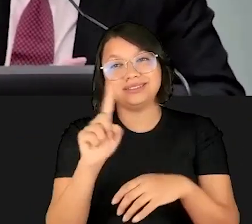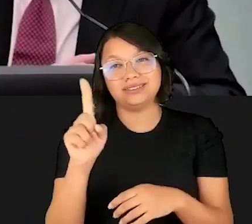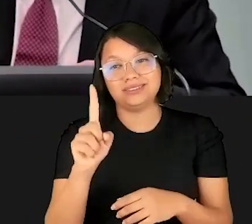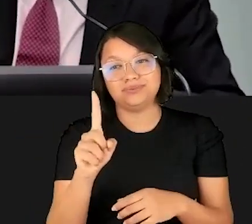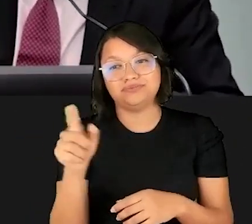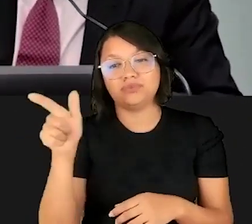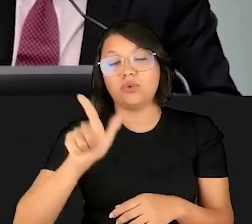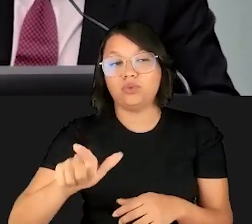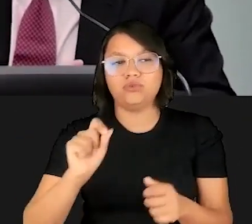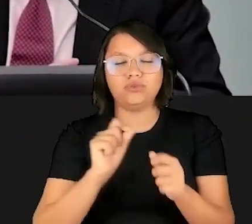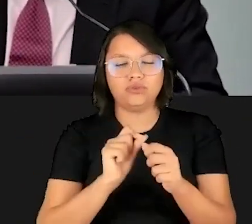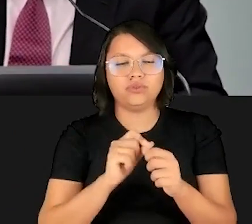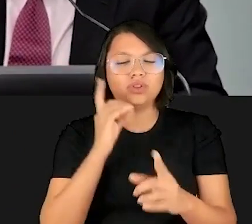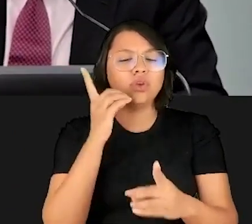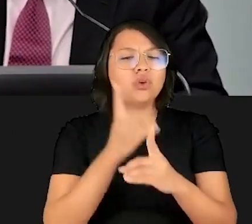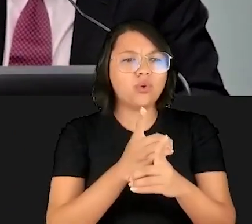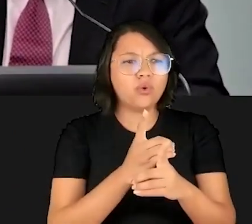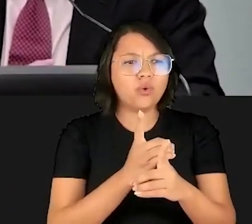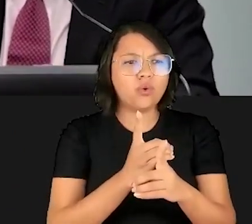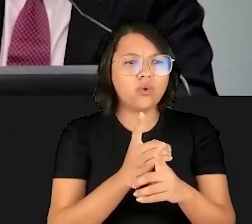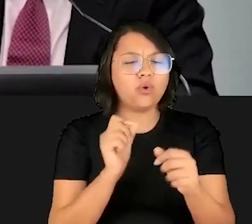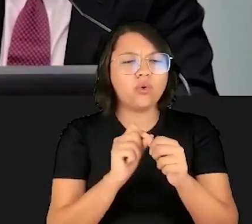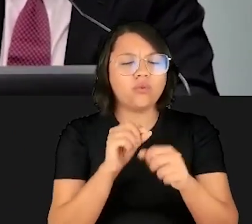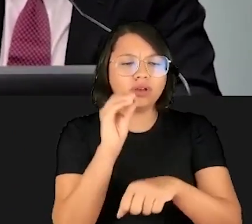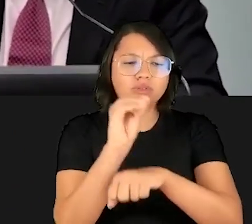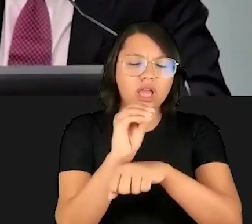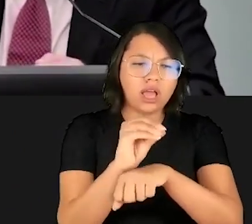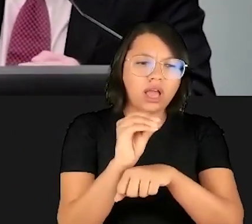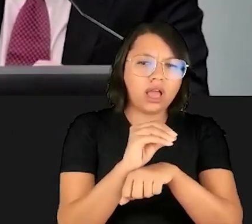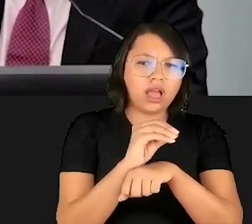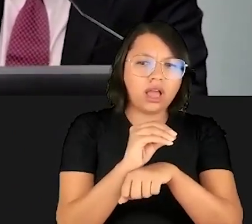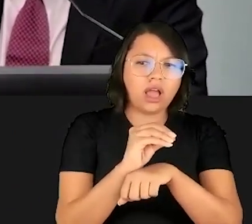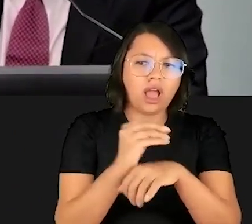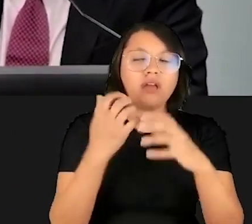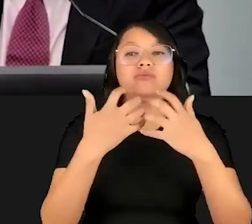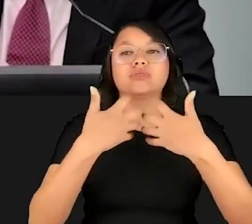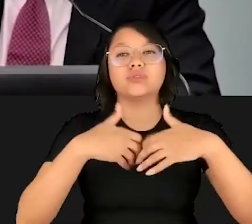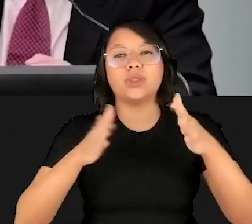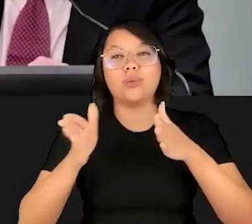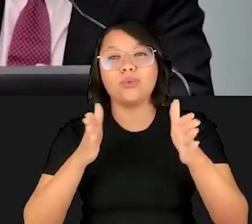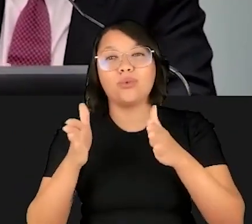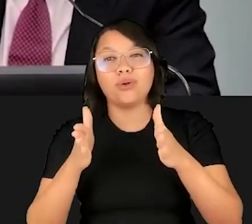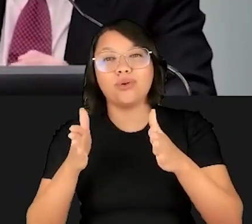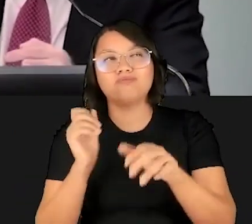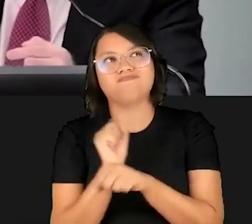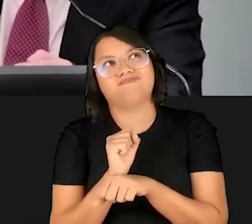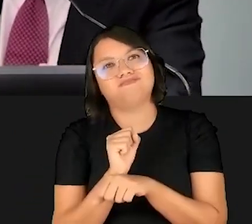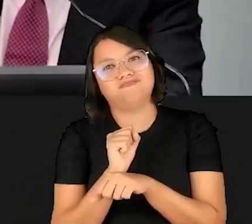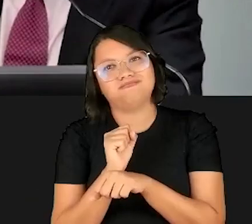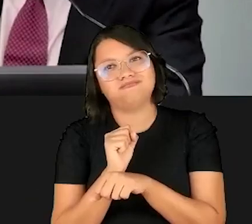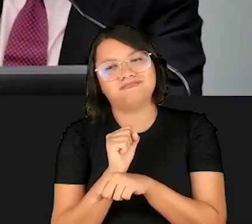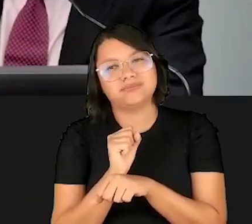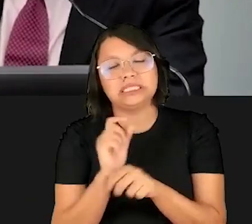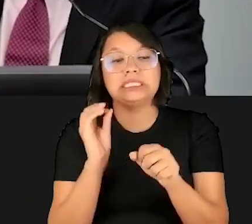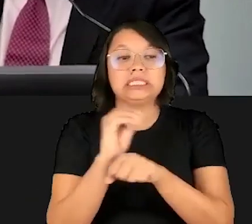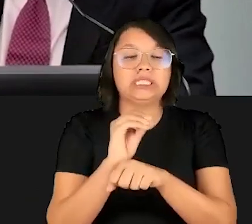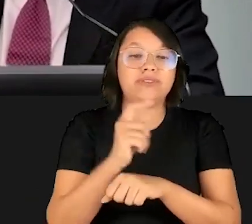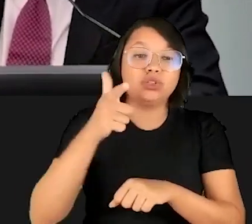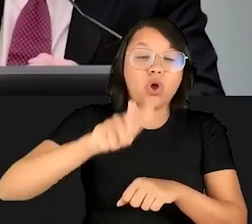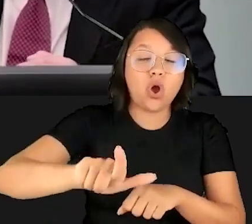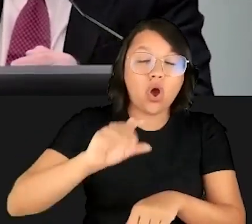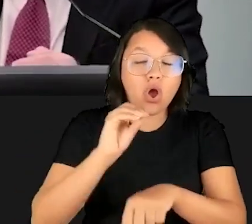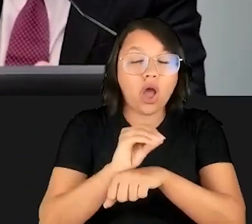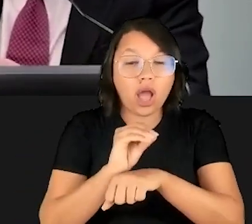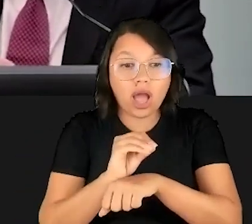vezes você faz o diagnóstico, faz o estadiamento, faz o tratamento, funciona por um período de tempo, para de funcionar. Você faz outro